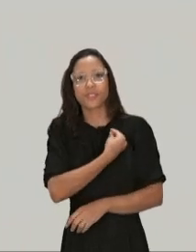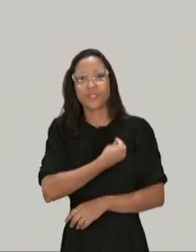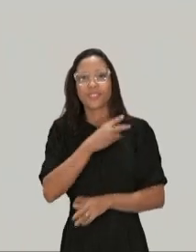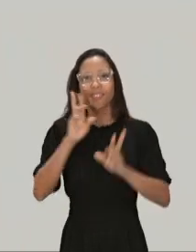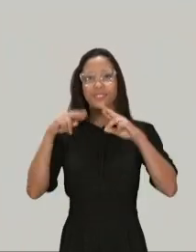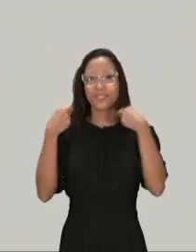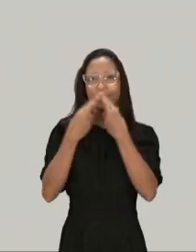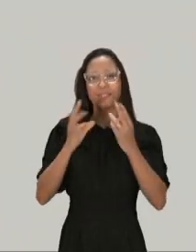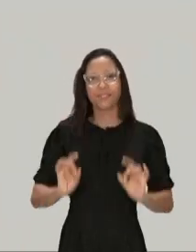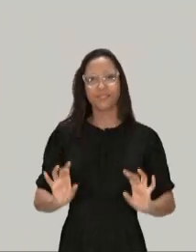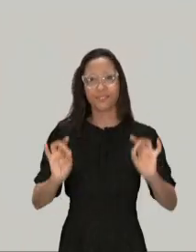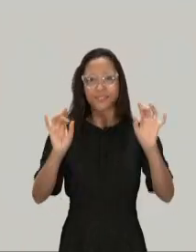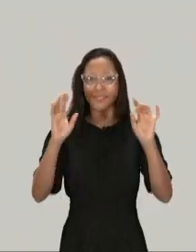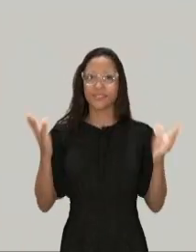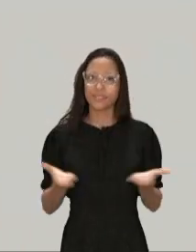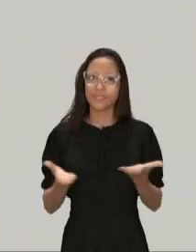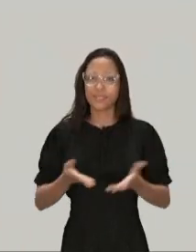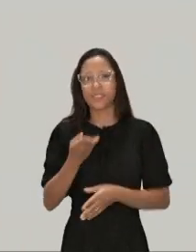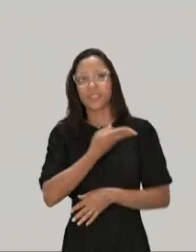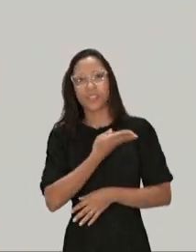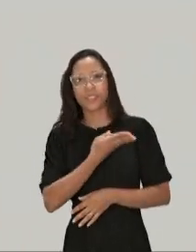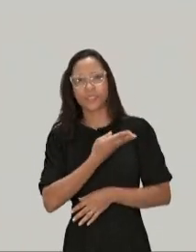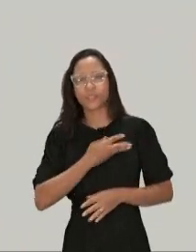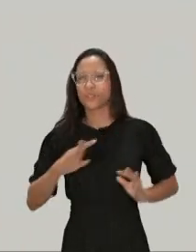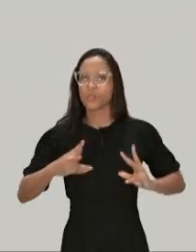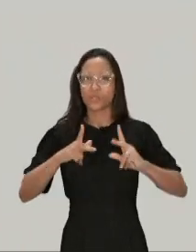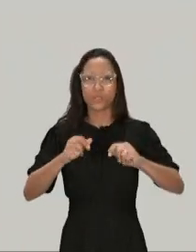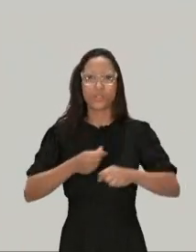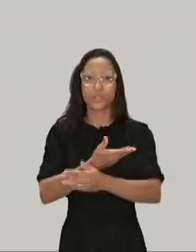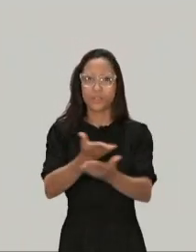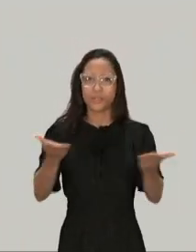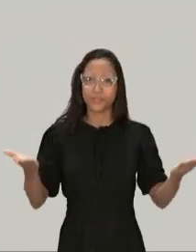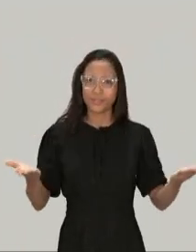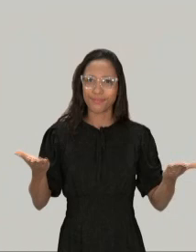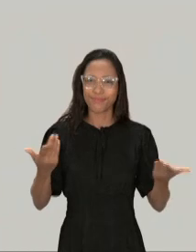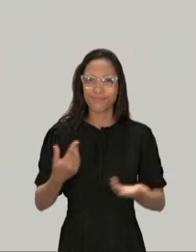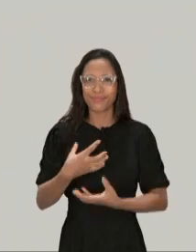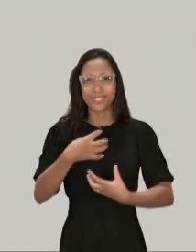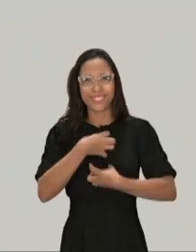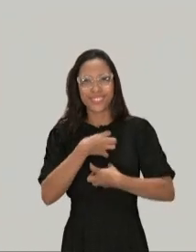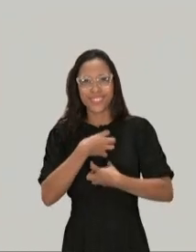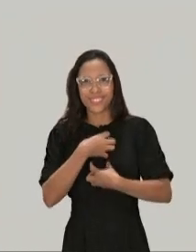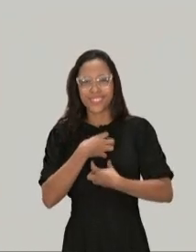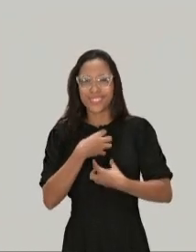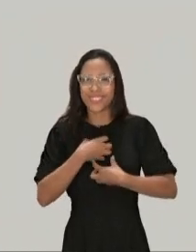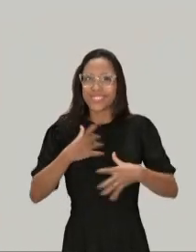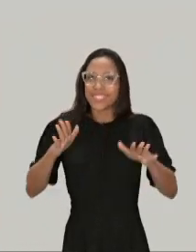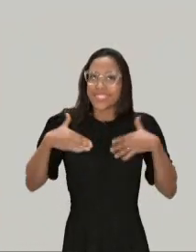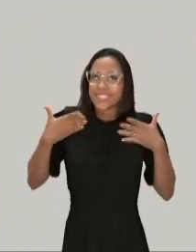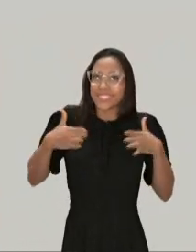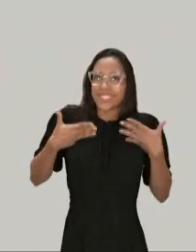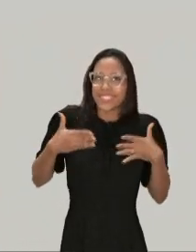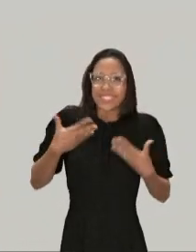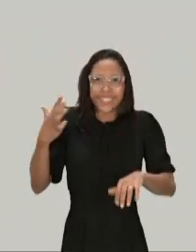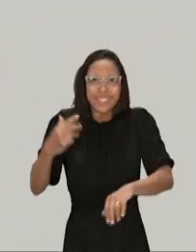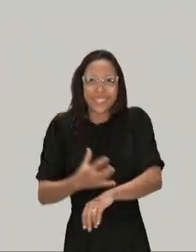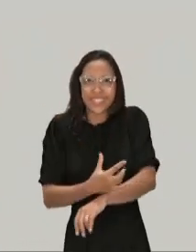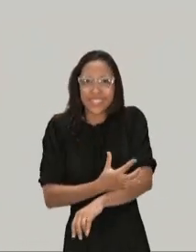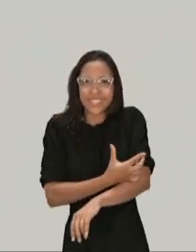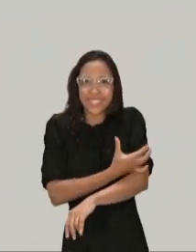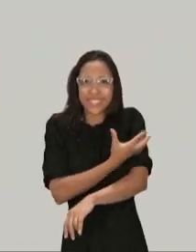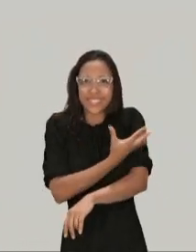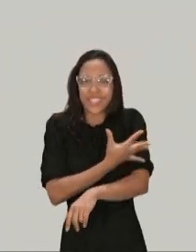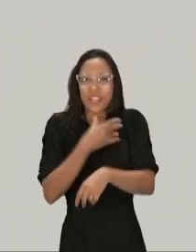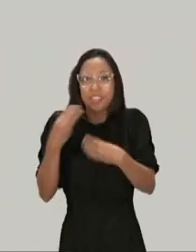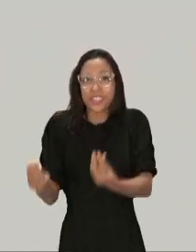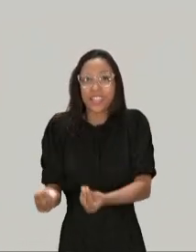amigos, colegas e senhores, permitam-me expressar minha imensa alegria e emoção pela honrosa distinção recebida